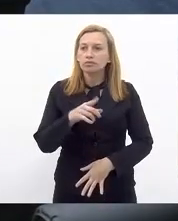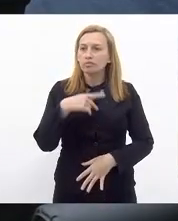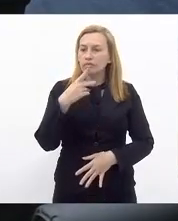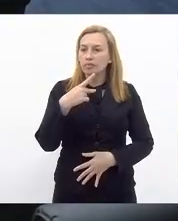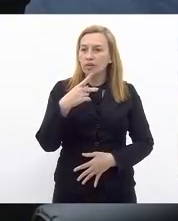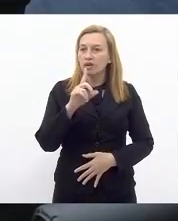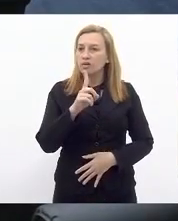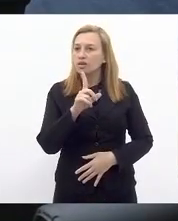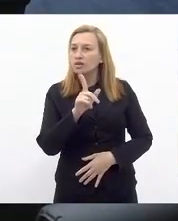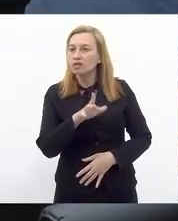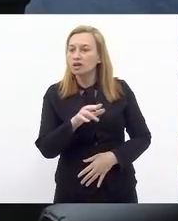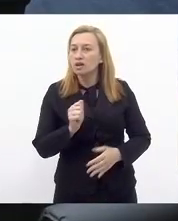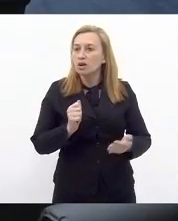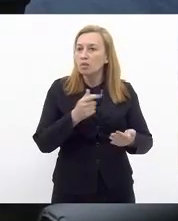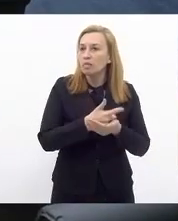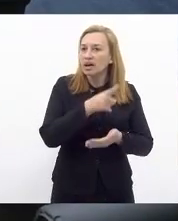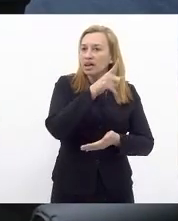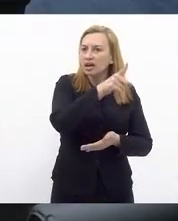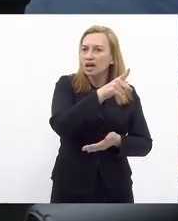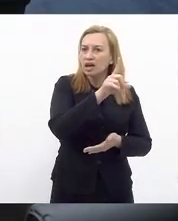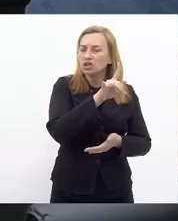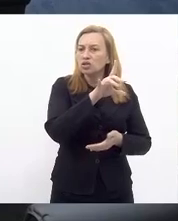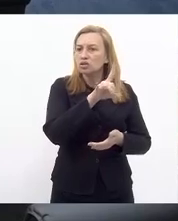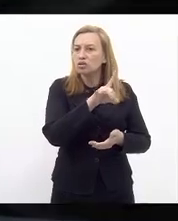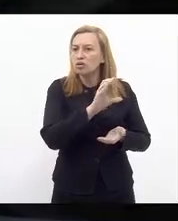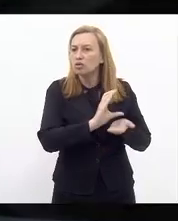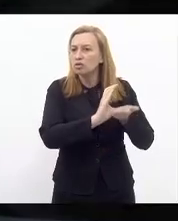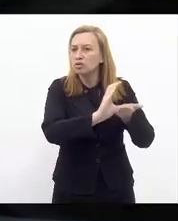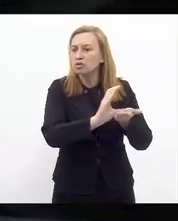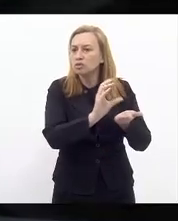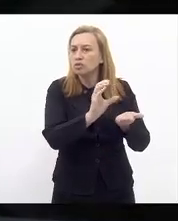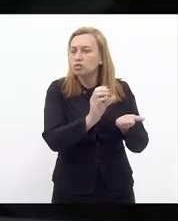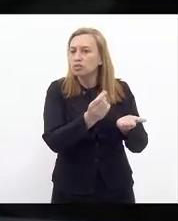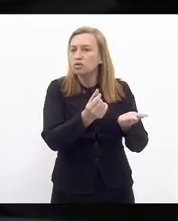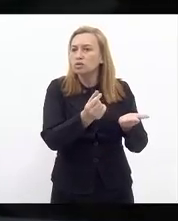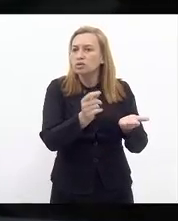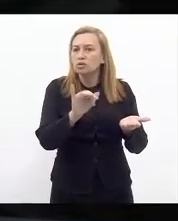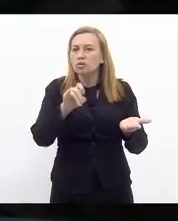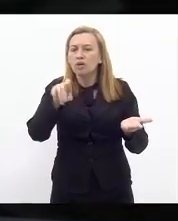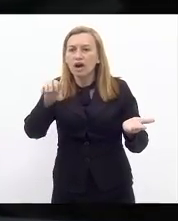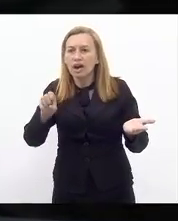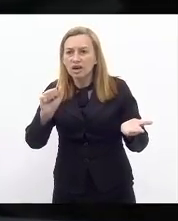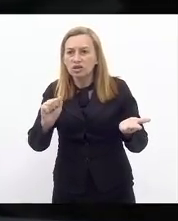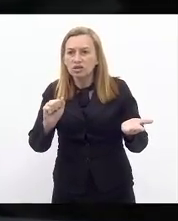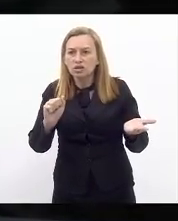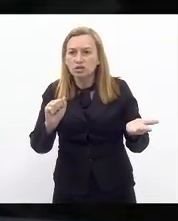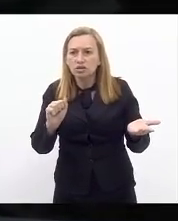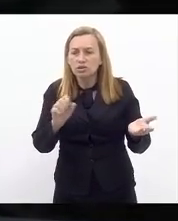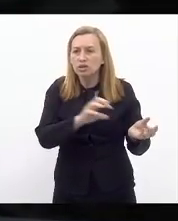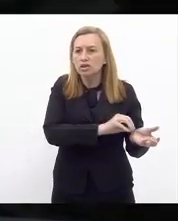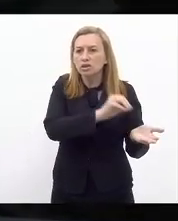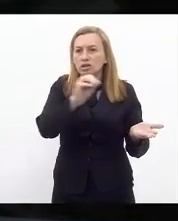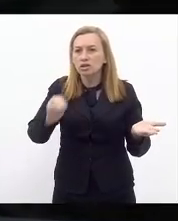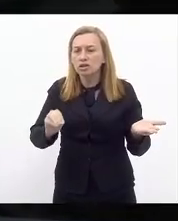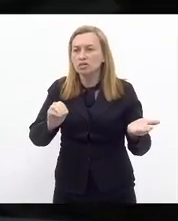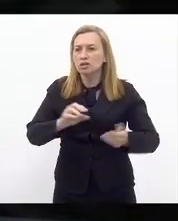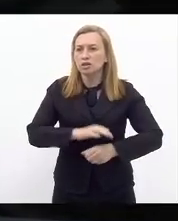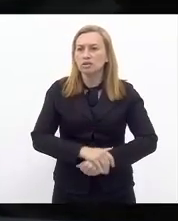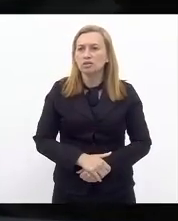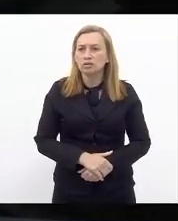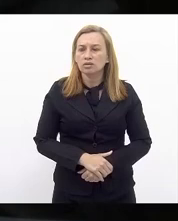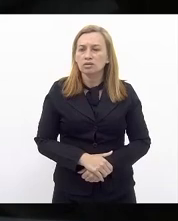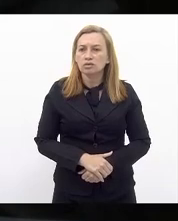porque a medida que eu pague lá só para recursos no caixa para poder eles serem a fim de que sejam transferidos né